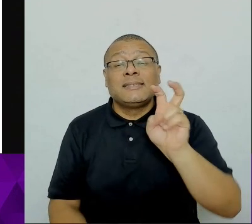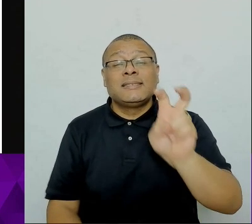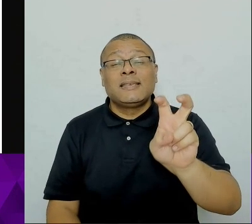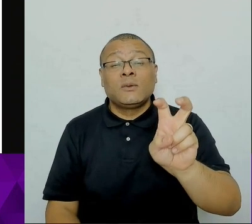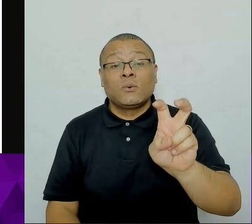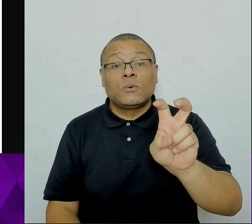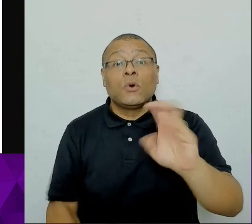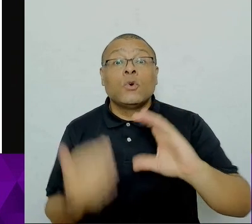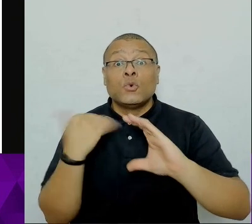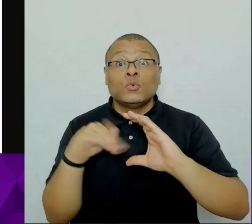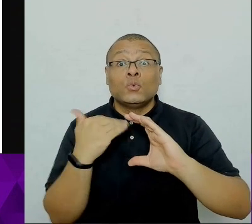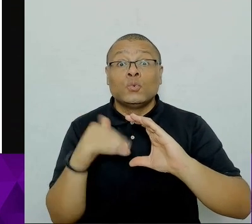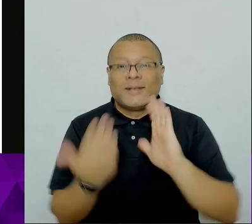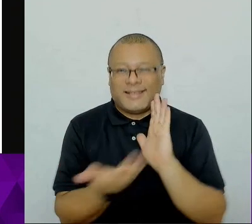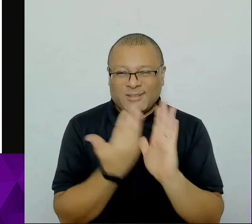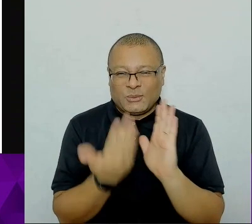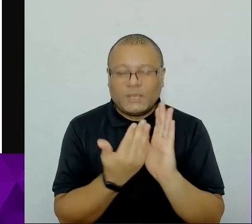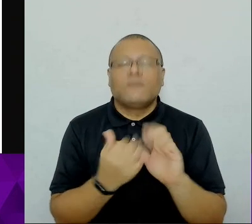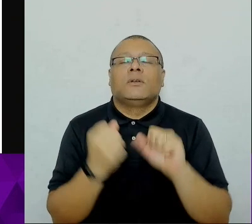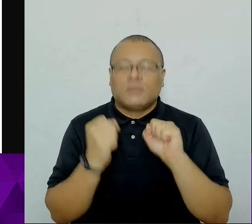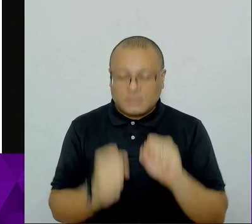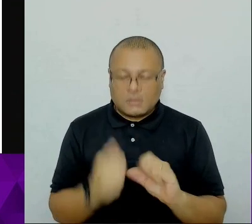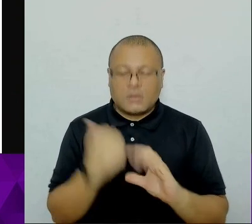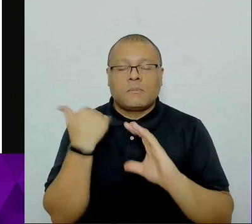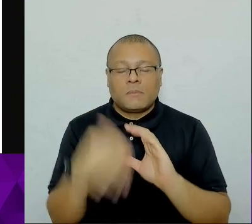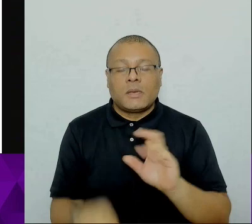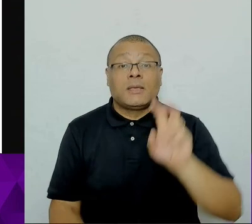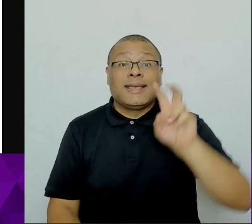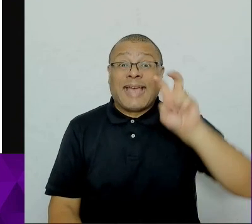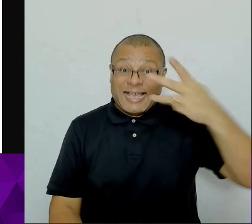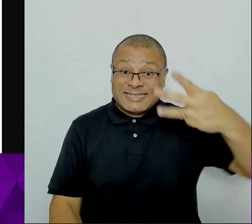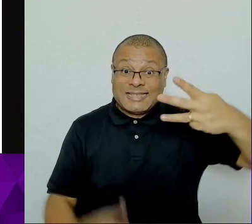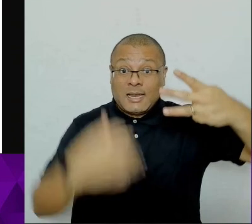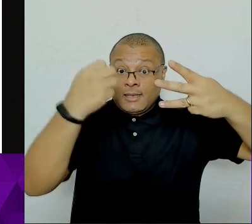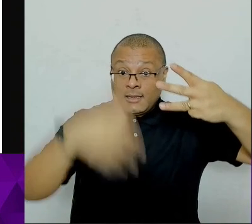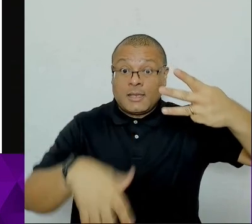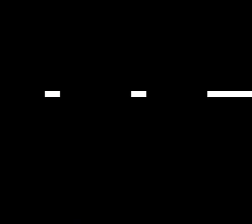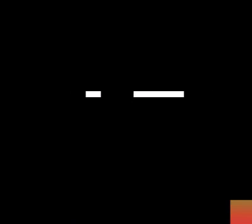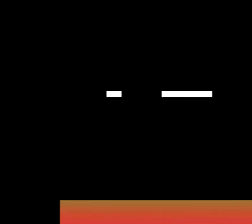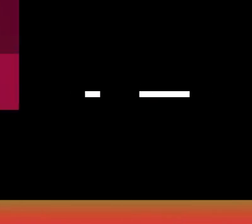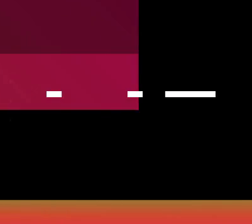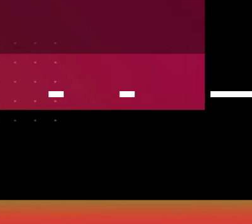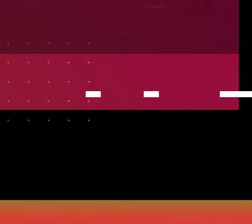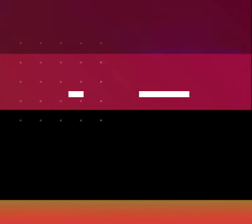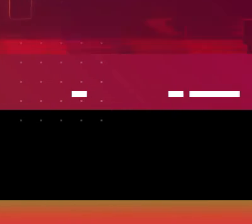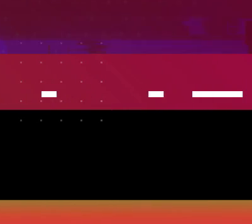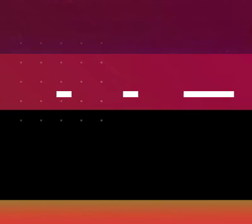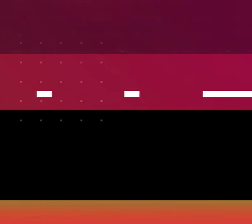recebeu o meu livro, depois eu posso passar quais são as outras 2 também que eu venho estudando sobre isso.